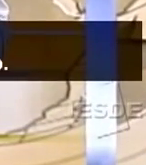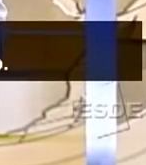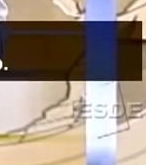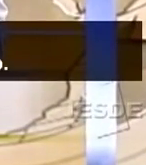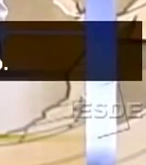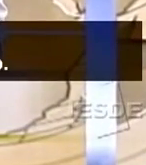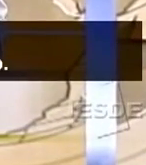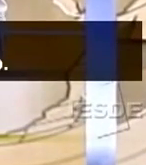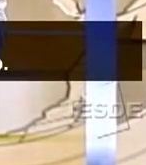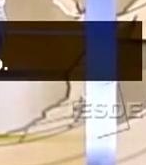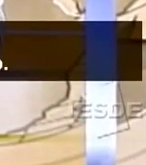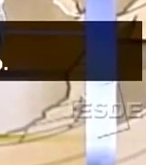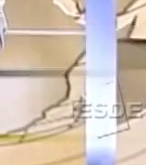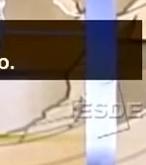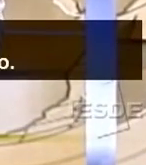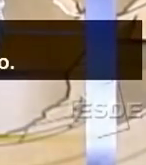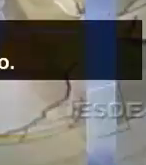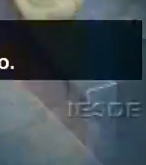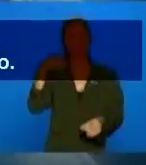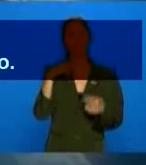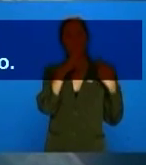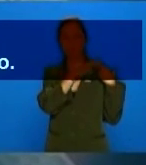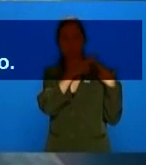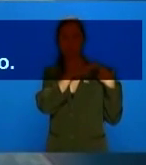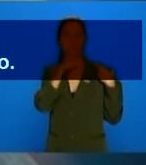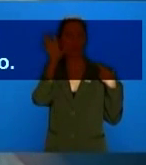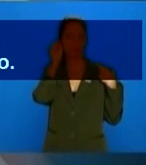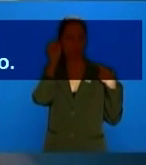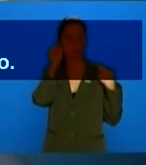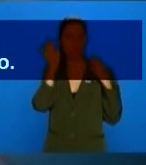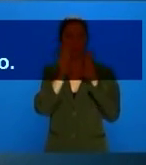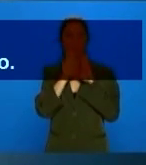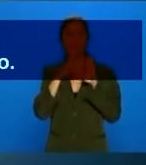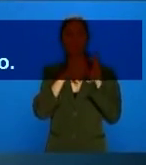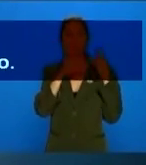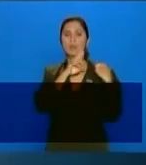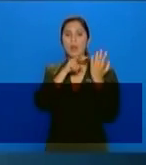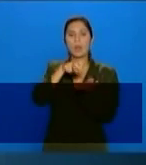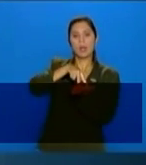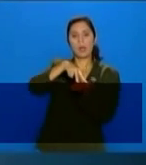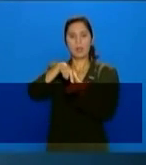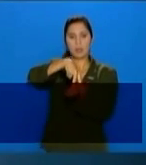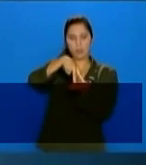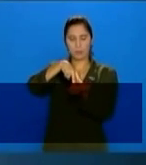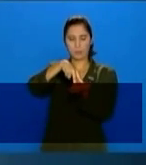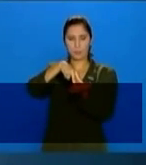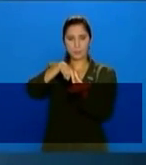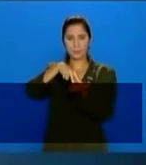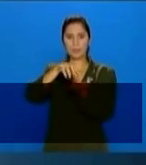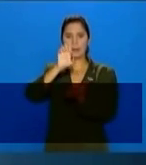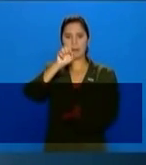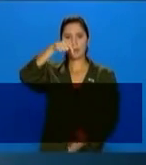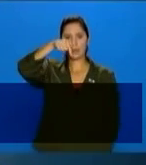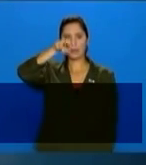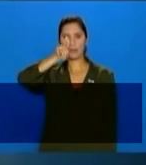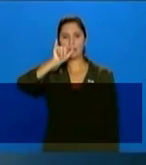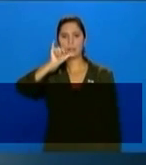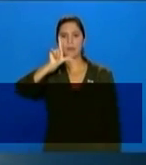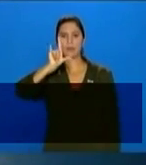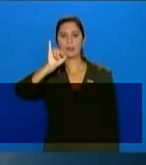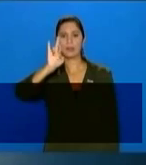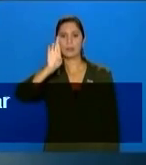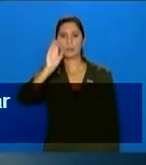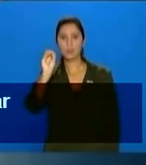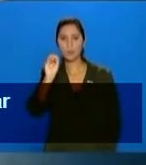que seria o órgão responsável pela audição. Tem também a parte responsável pelo equilíbrio. O equilíbrio é feito nos